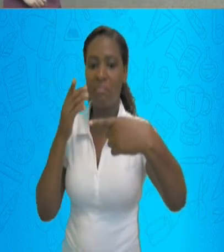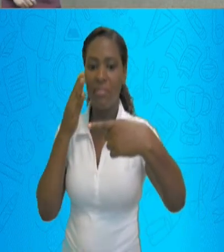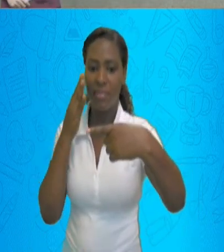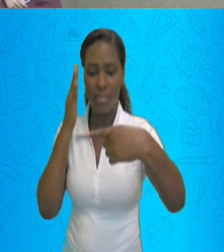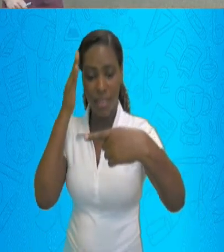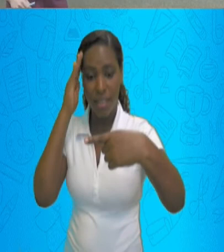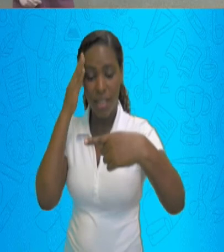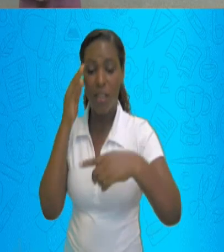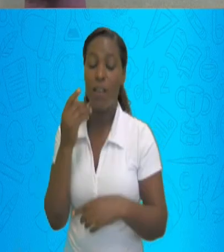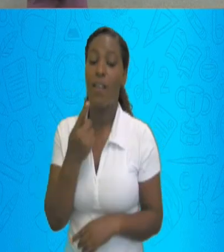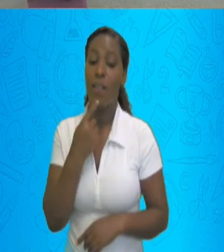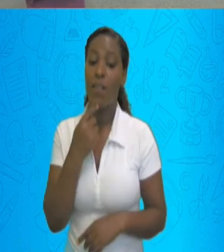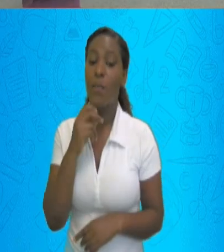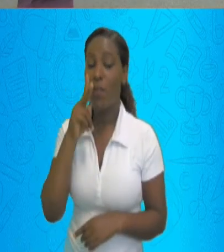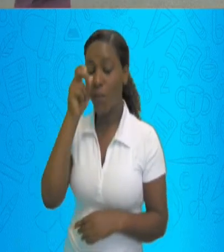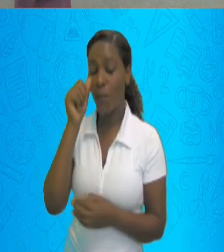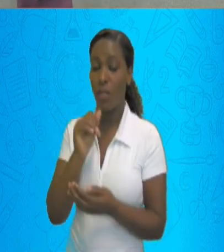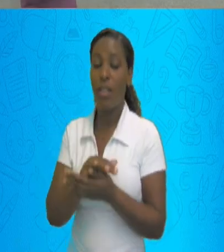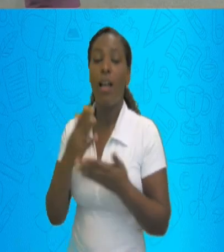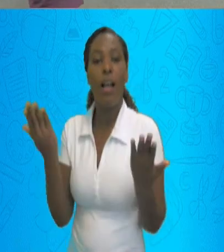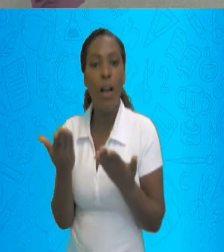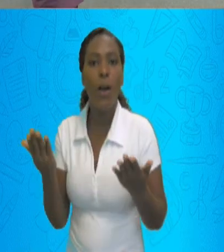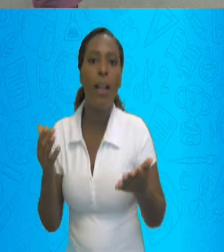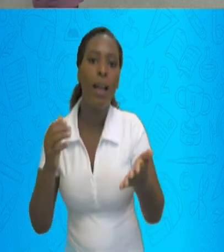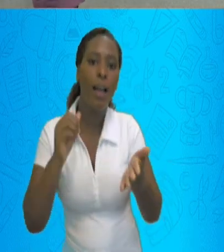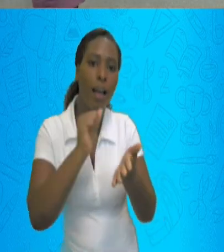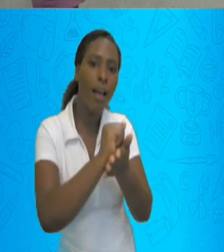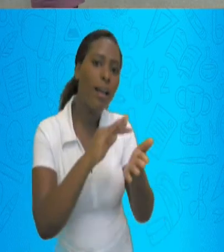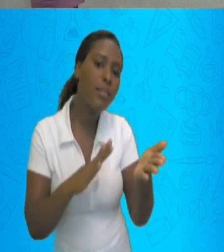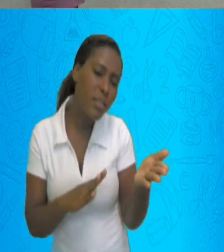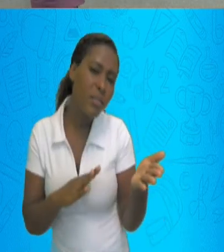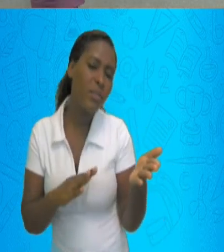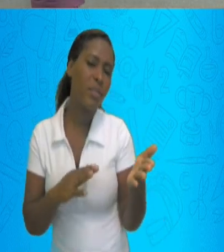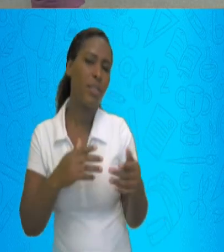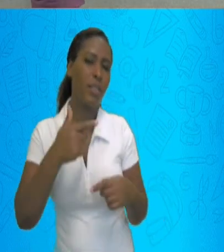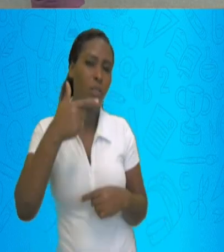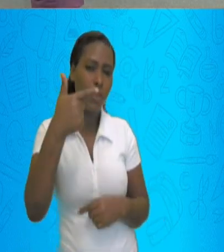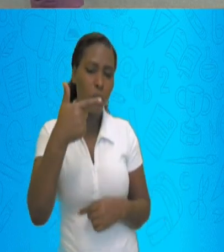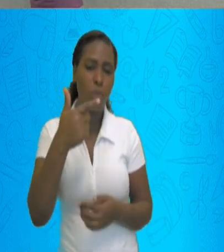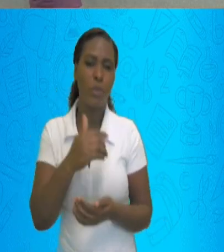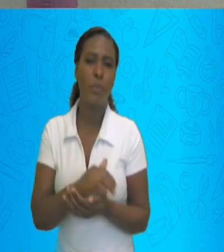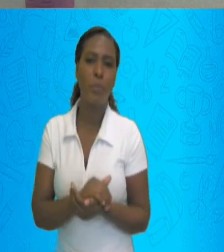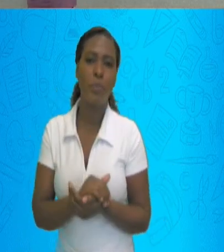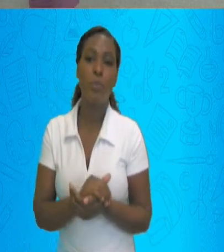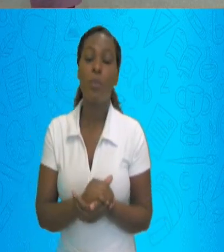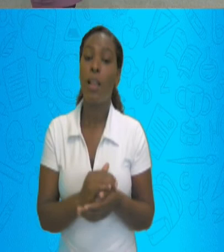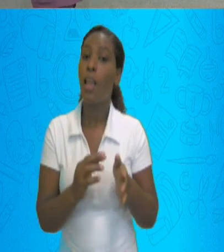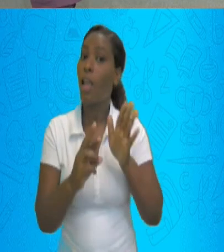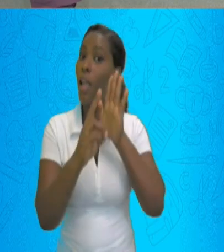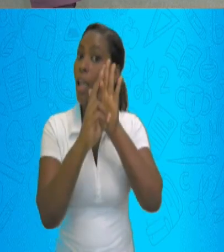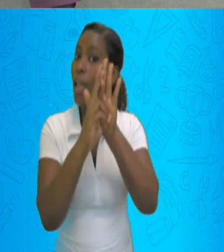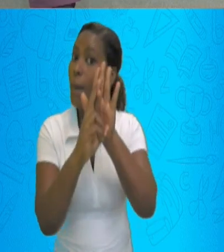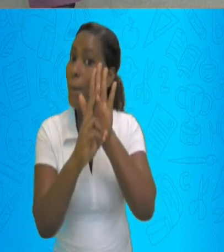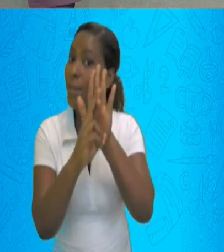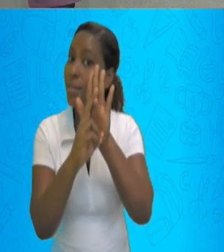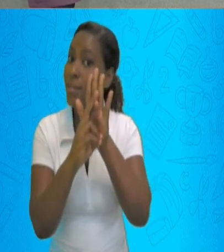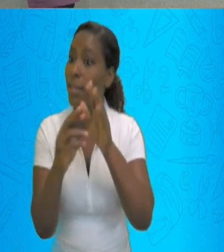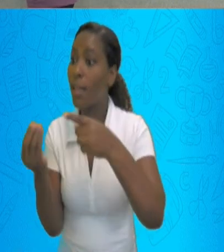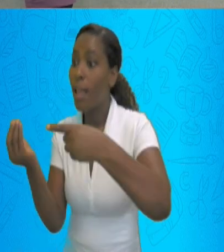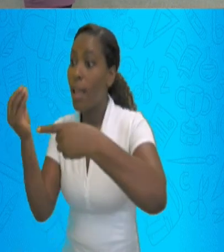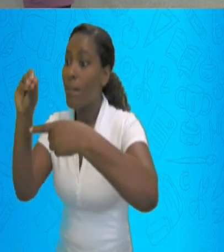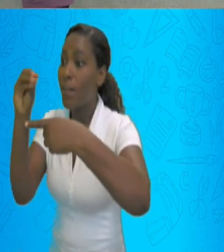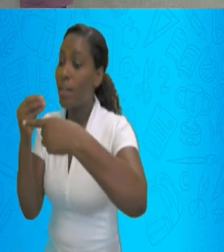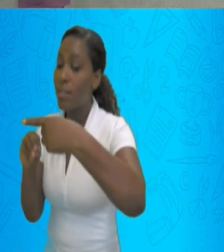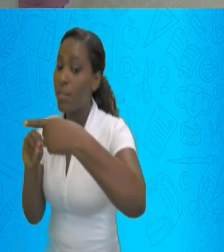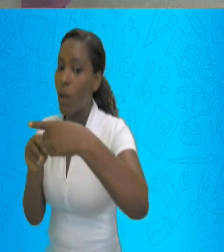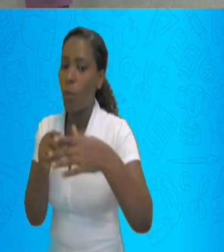Vamos realizar o segundo exercício. O segundo exercício é que a gente represente a fração a partir da figura que já está